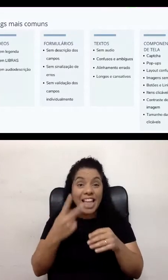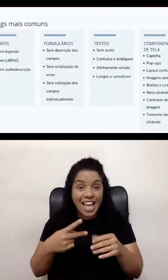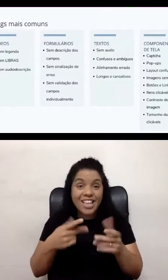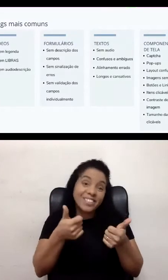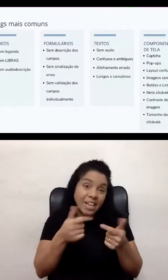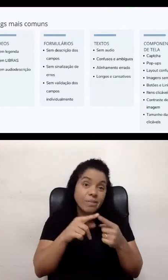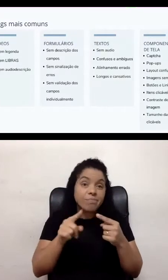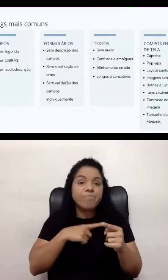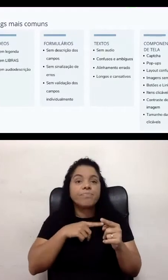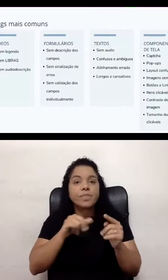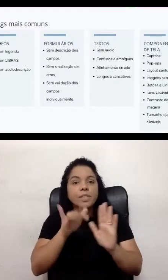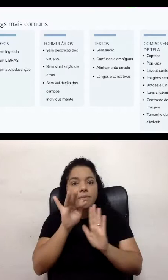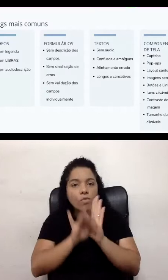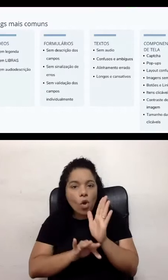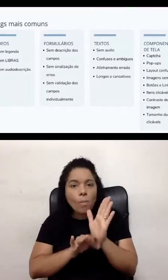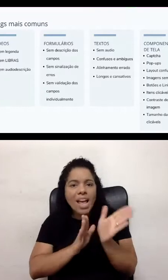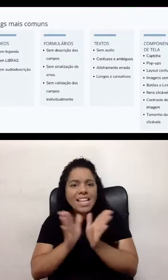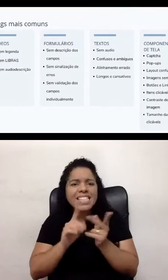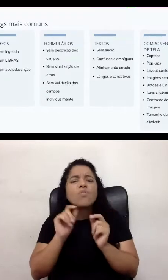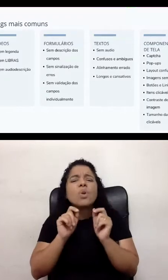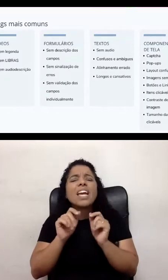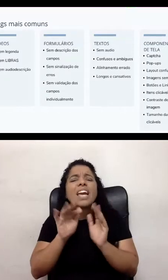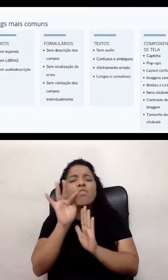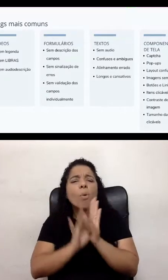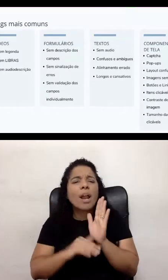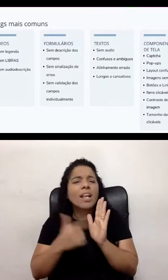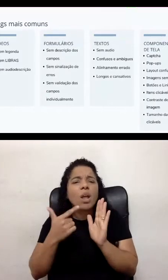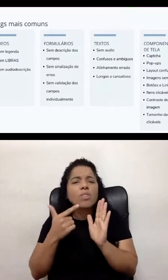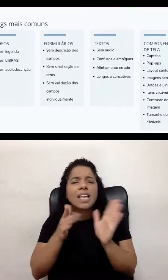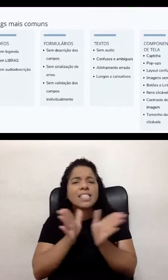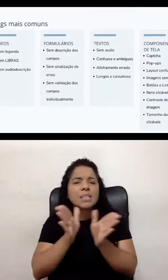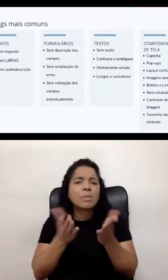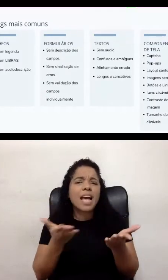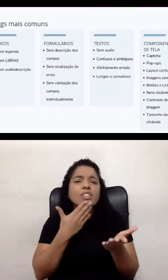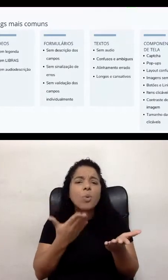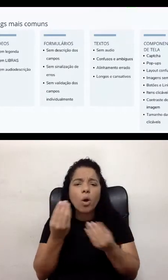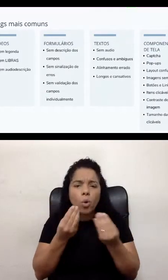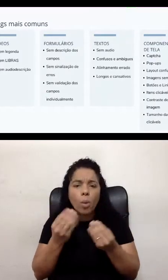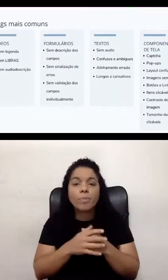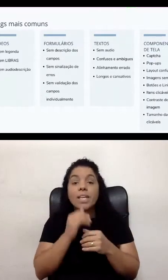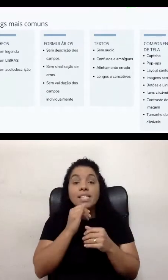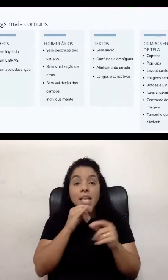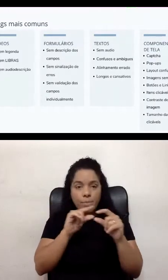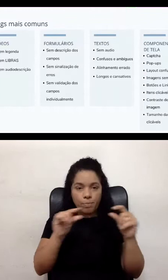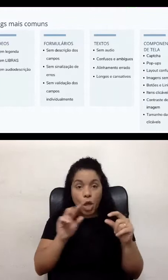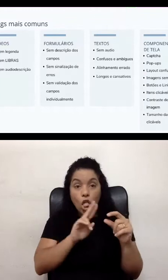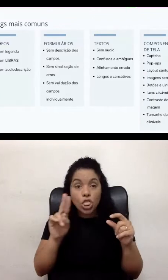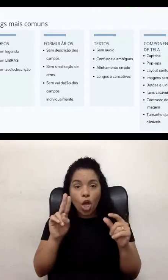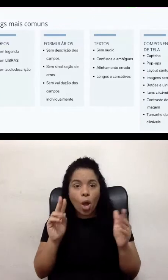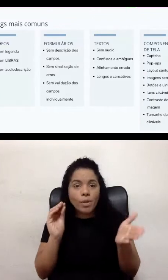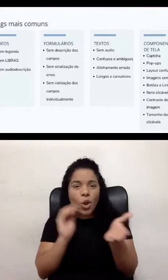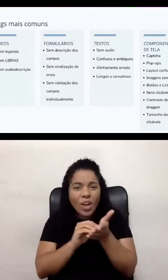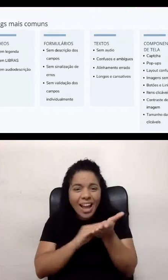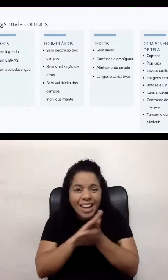Então, se o formulário não é acessível, o que é um formulário não acessível? Por exemplo, se eu, lá no nome, eu não coloco